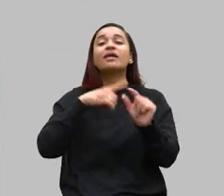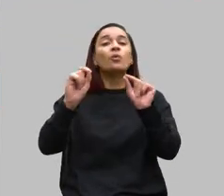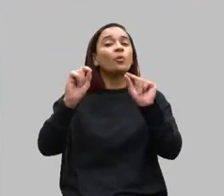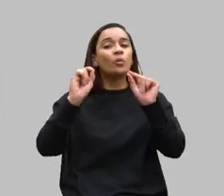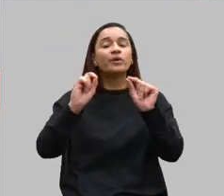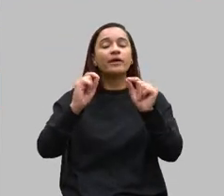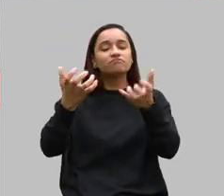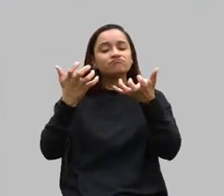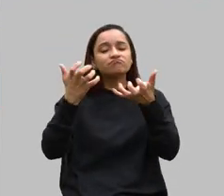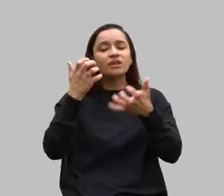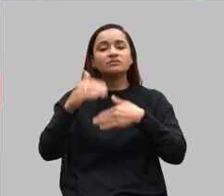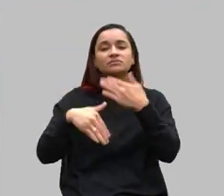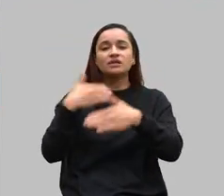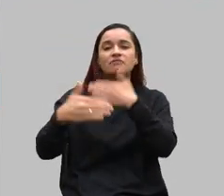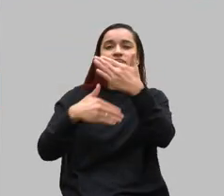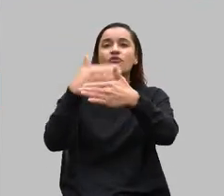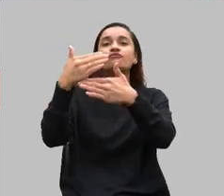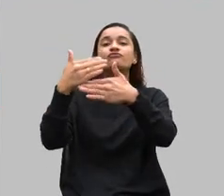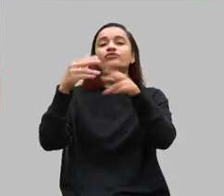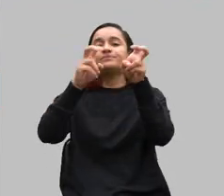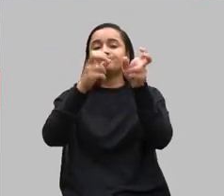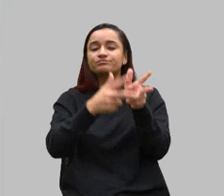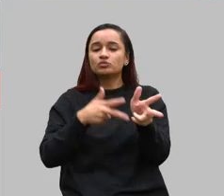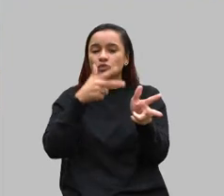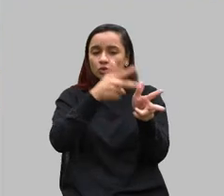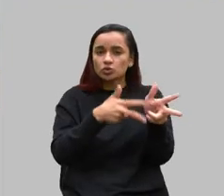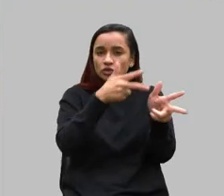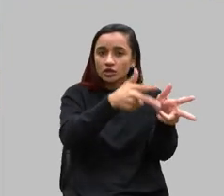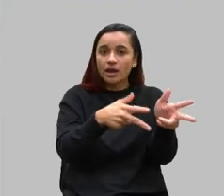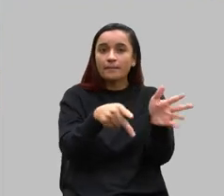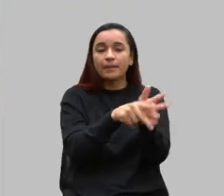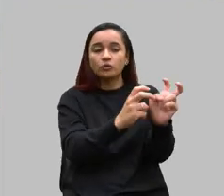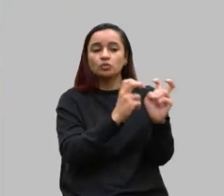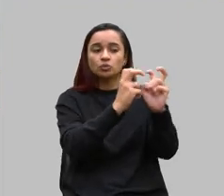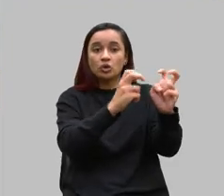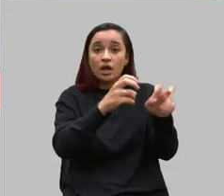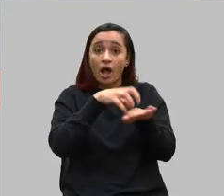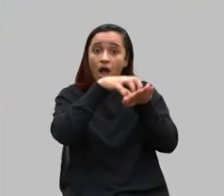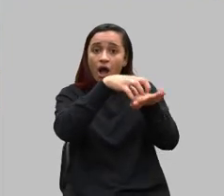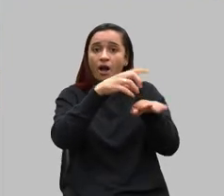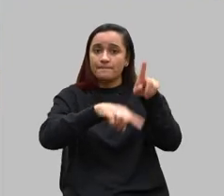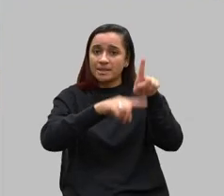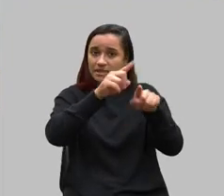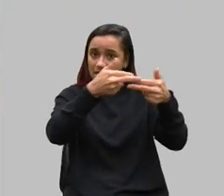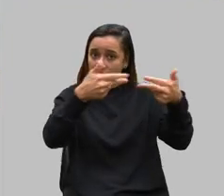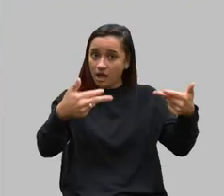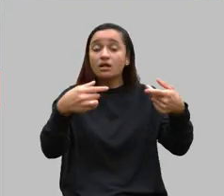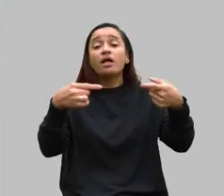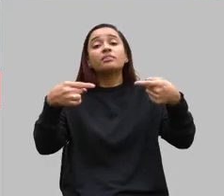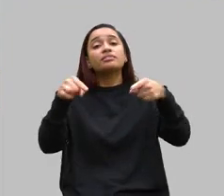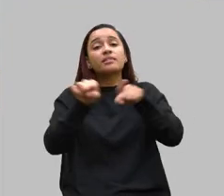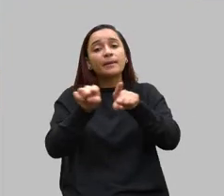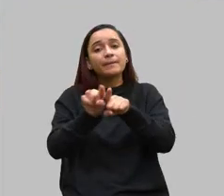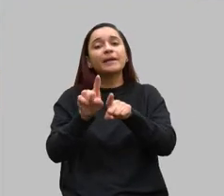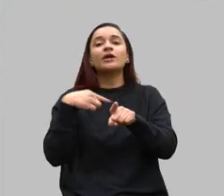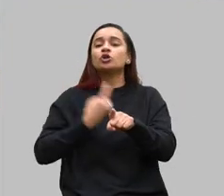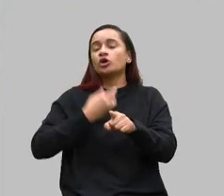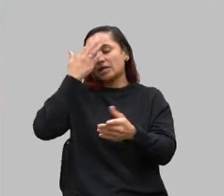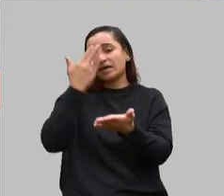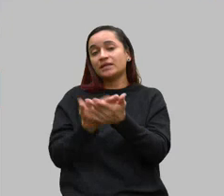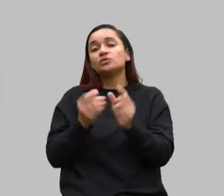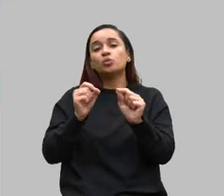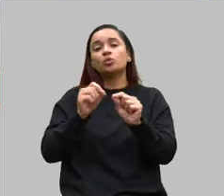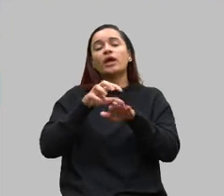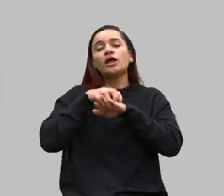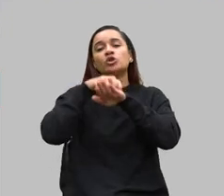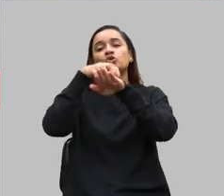só a a os trilhos através dos trens de carga mas nós acreditamos através do Turismo no nosso